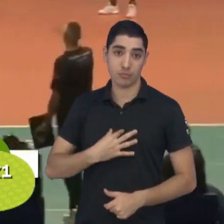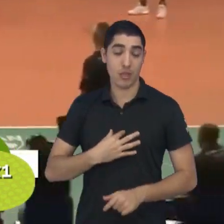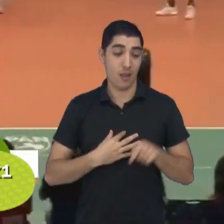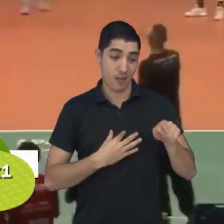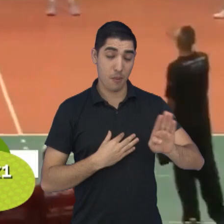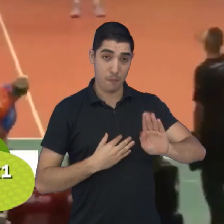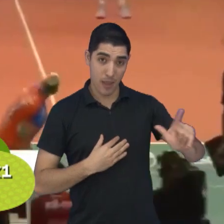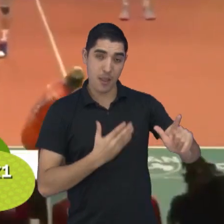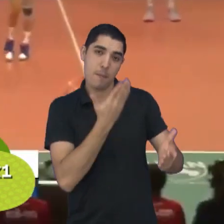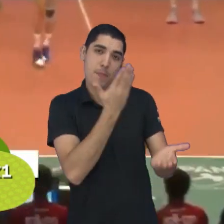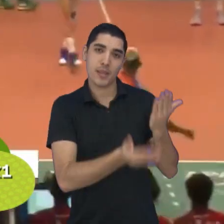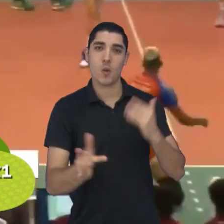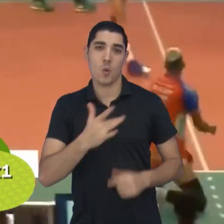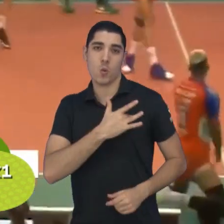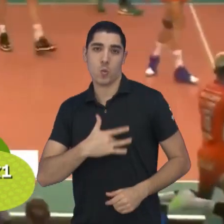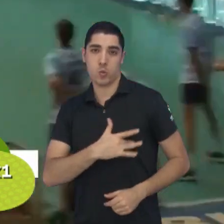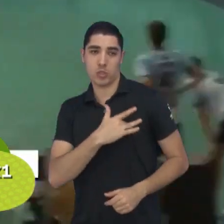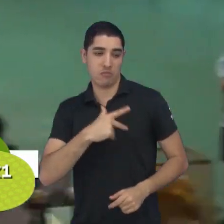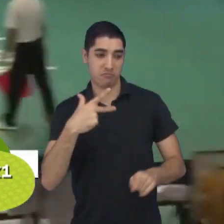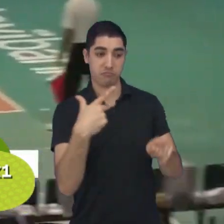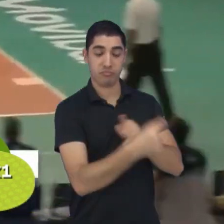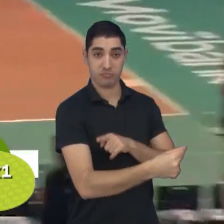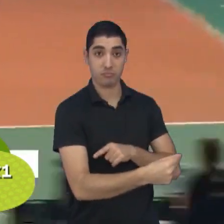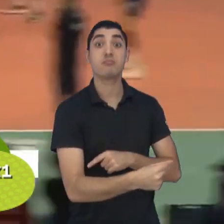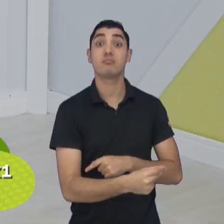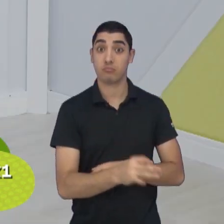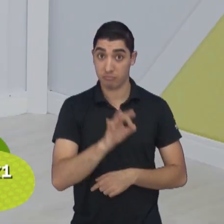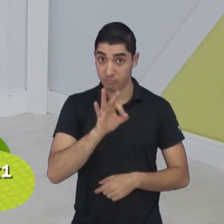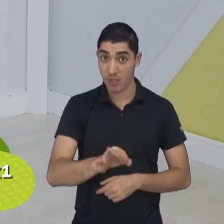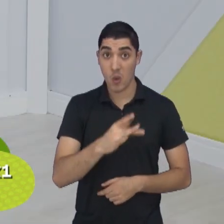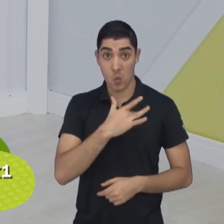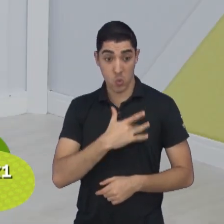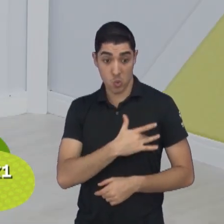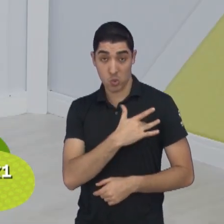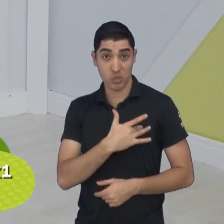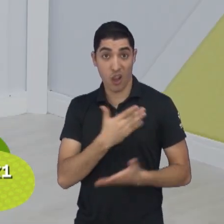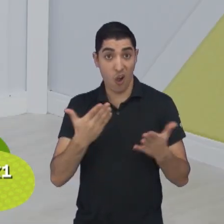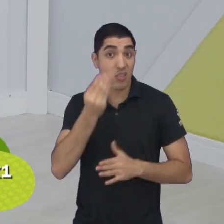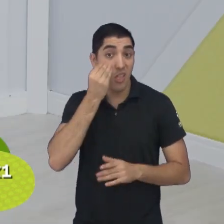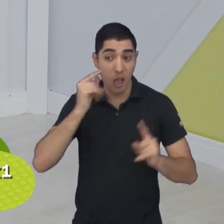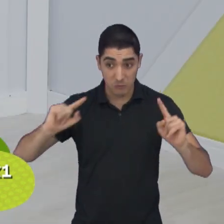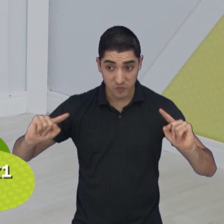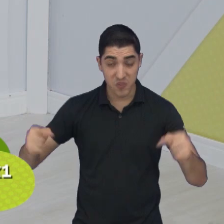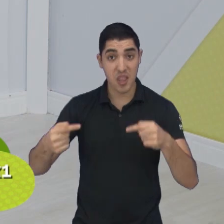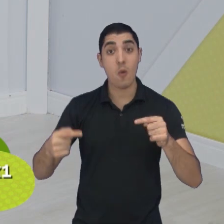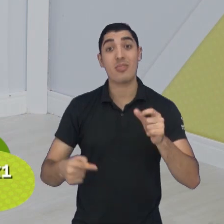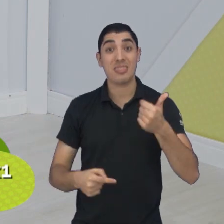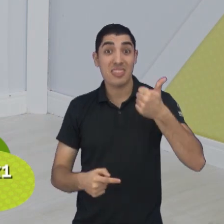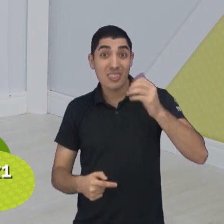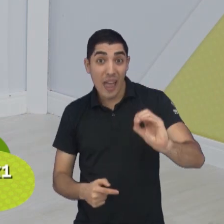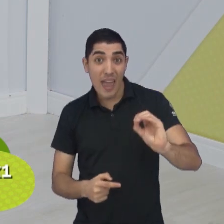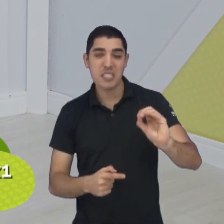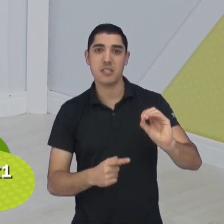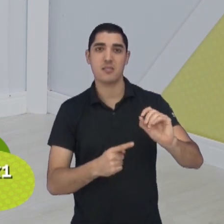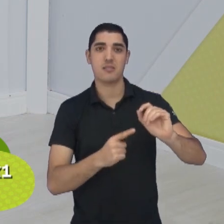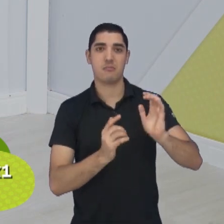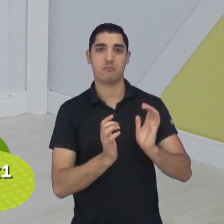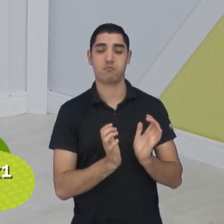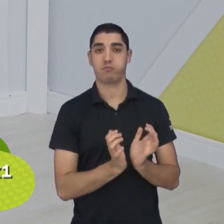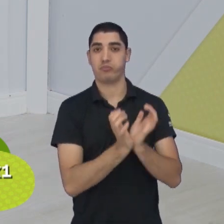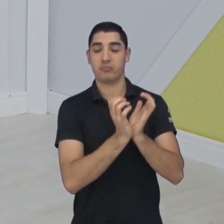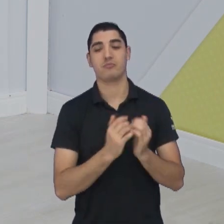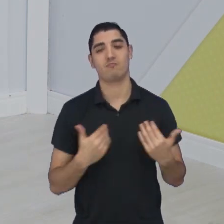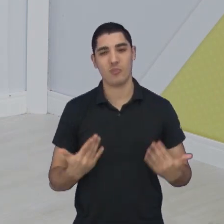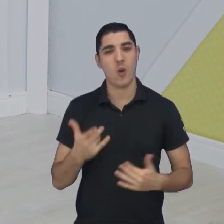que vai em busca do seu 10º, é isso mesmo, do seu 10º título sul-americano, Brunão. Deu mole ontem o time do